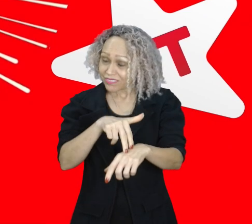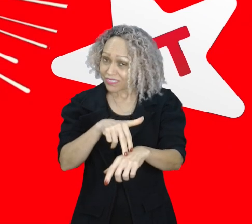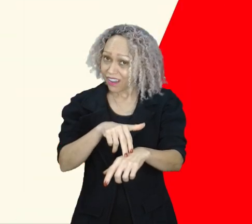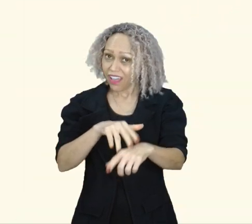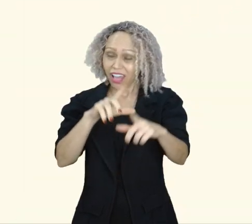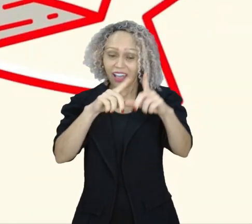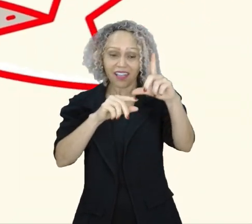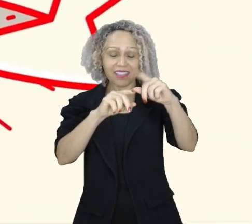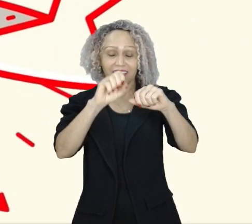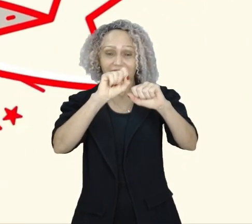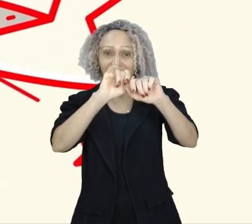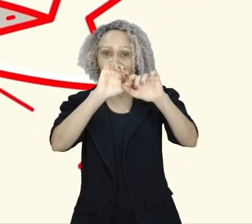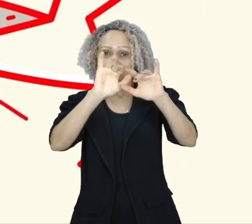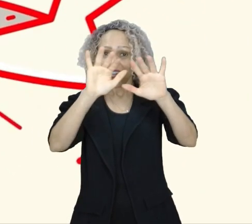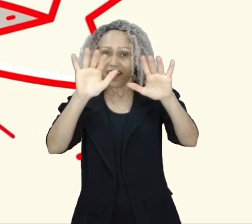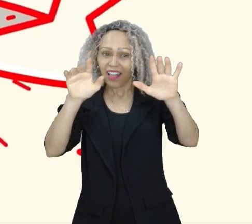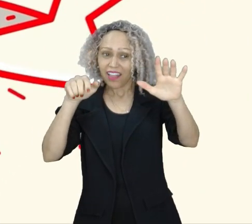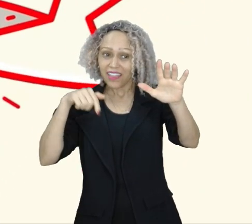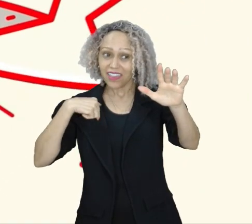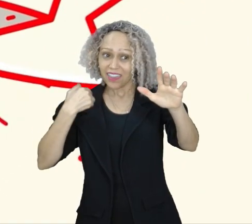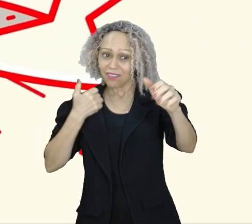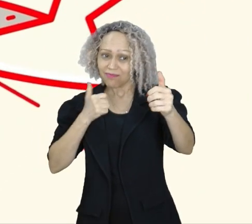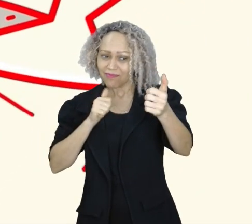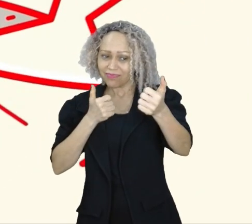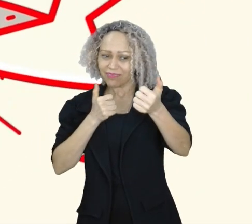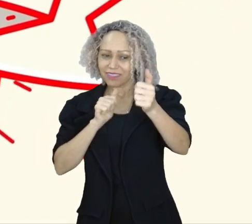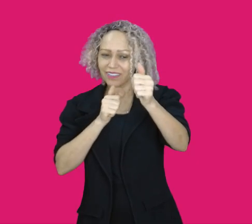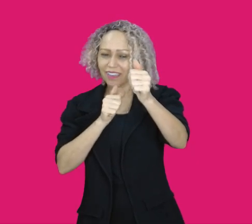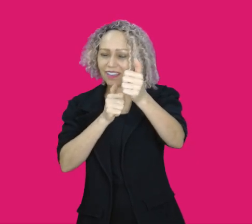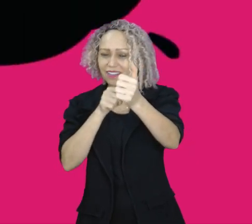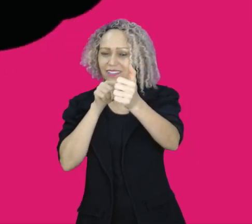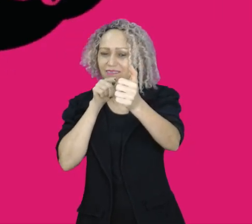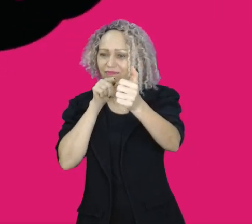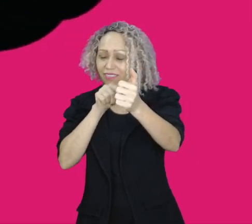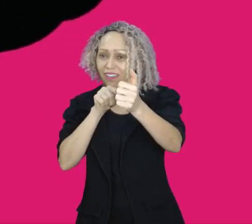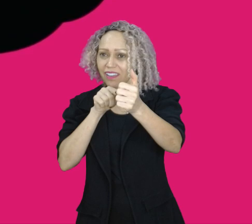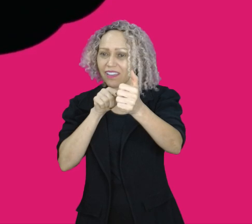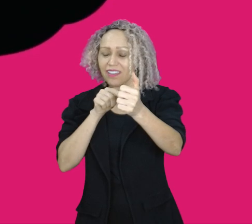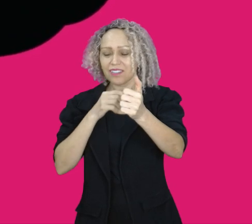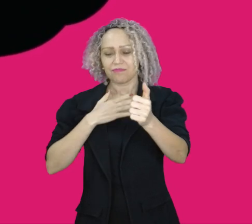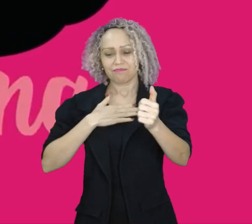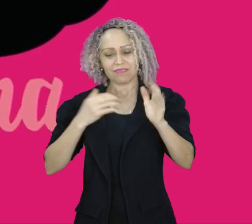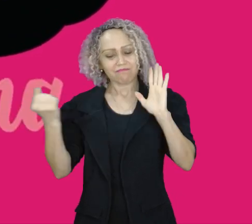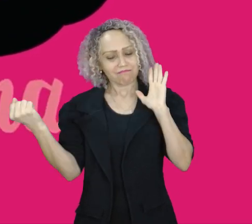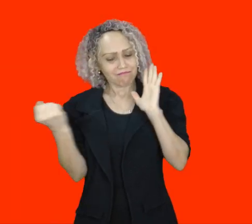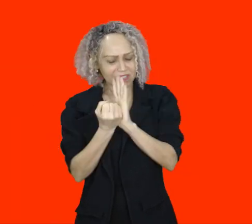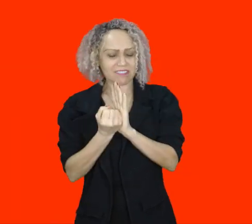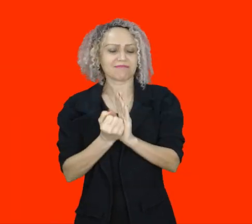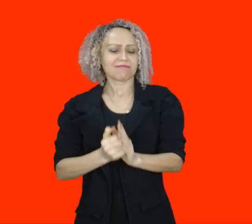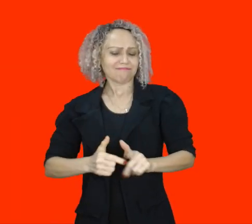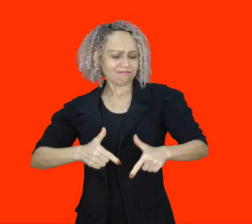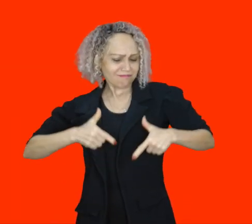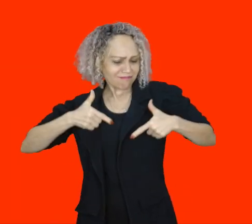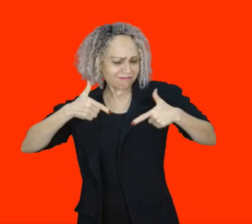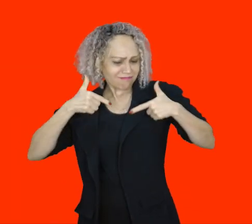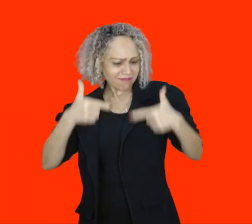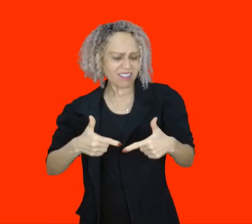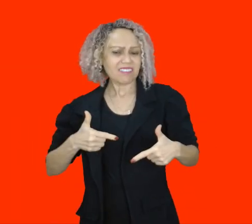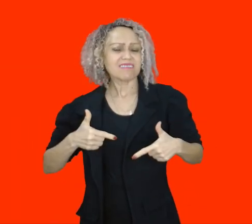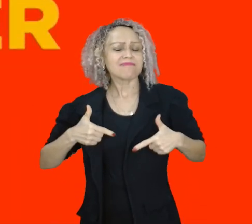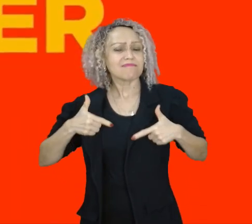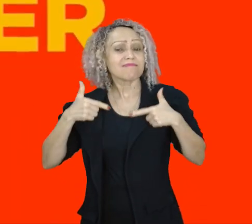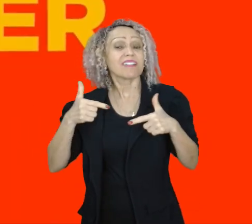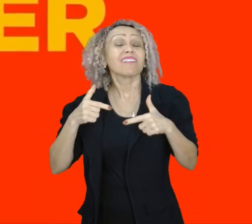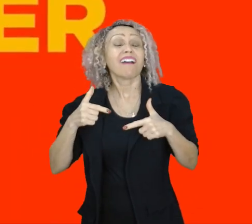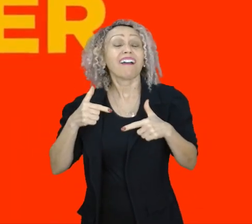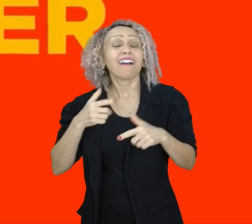brilha, ela é quem vai me guiar. Ser guerreira é minha sina,